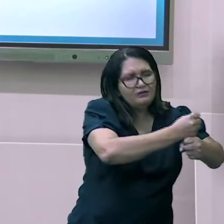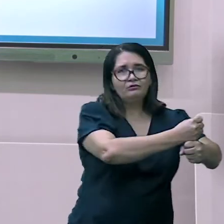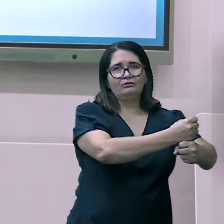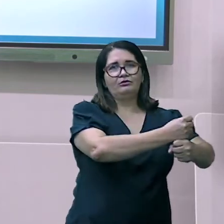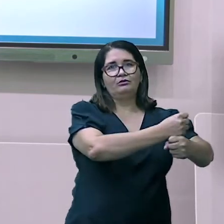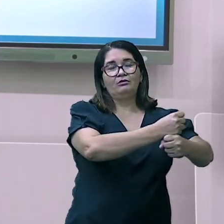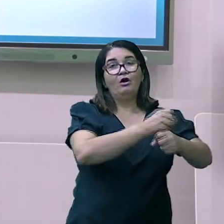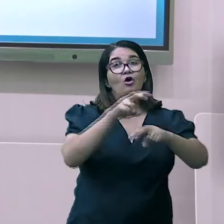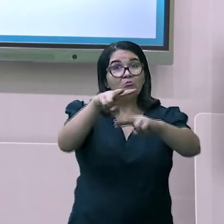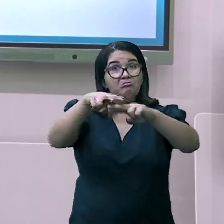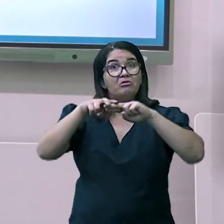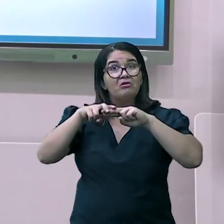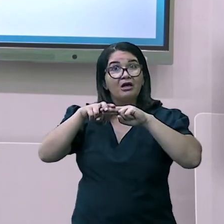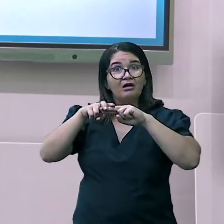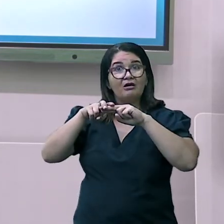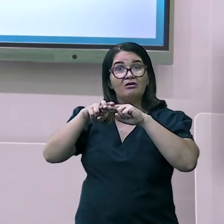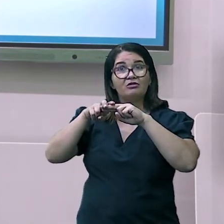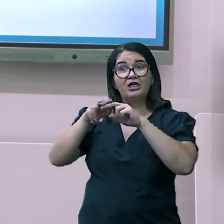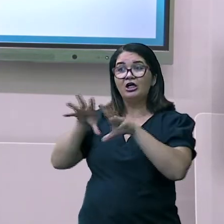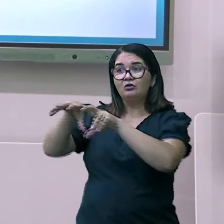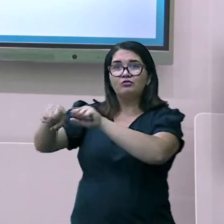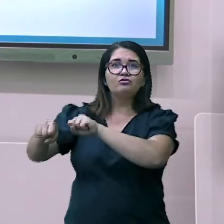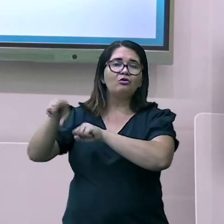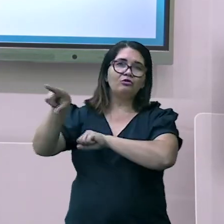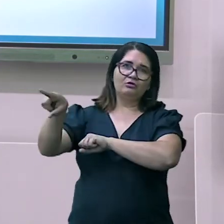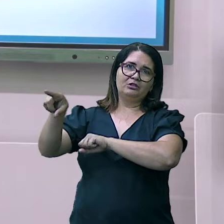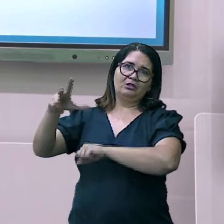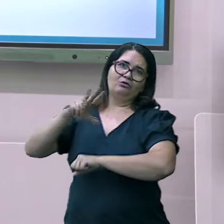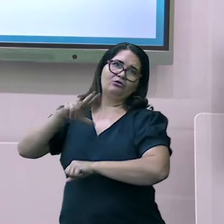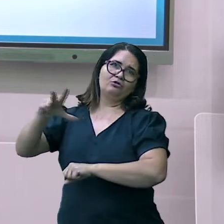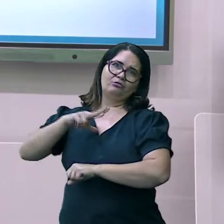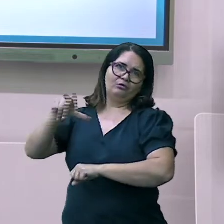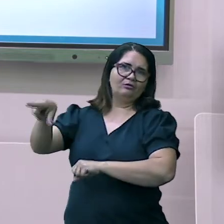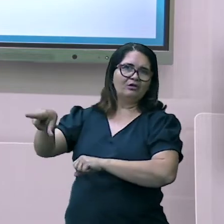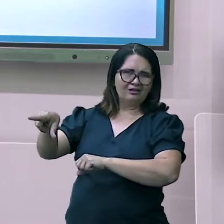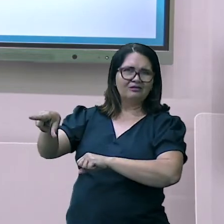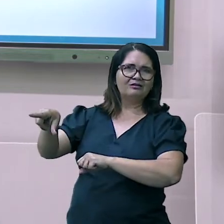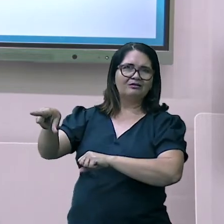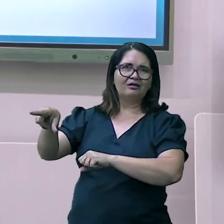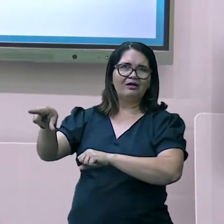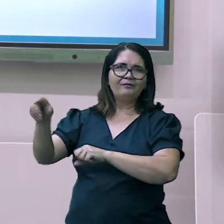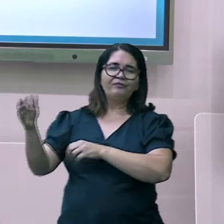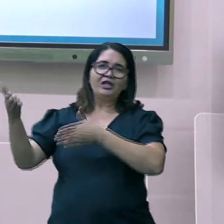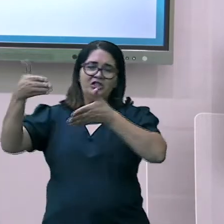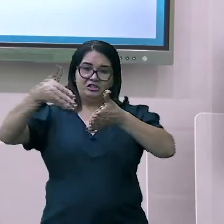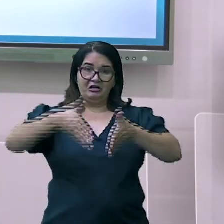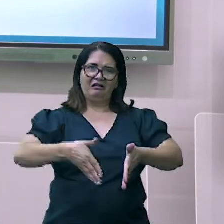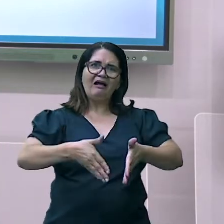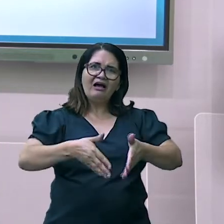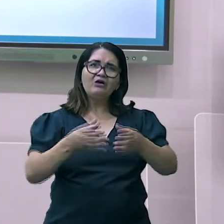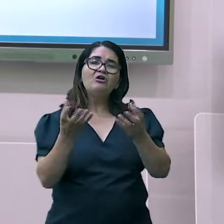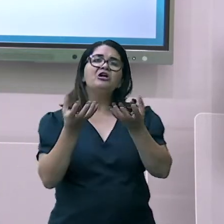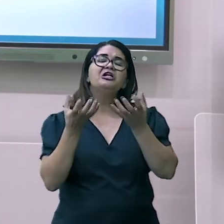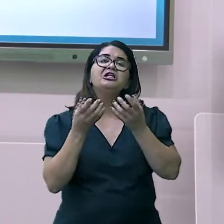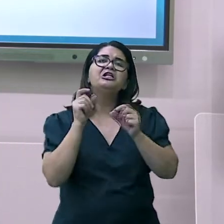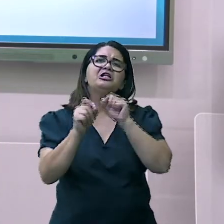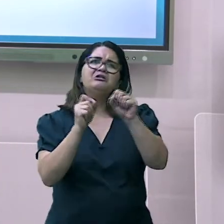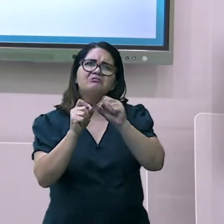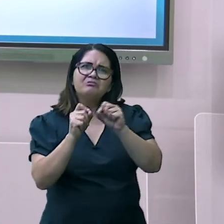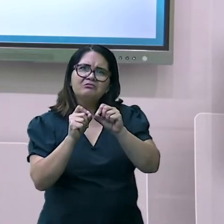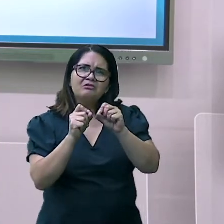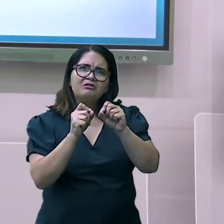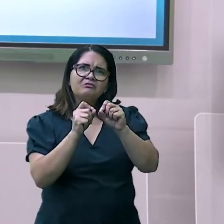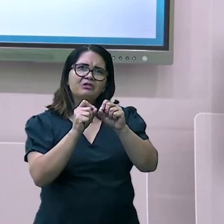eles queriam ocupar a terra para posses. Eles tiveram que, posteriormente, brigar